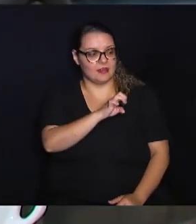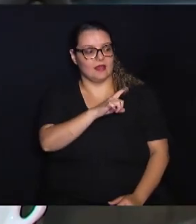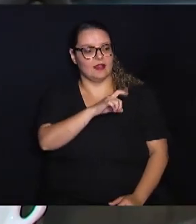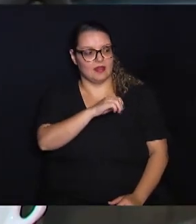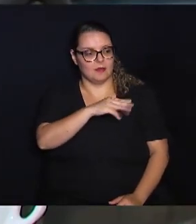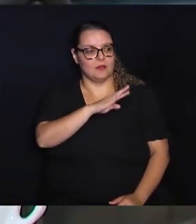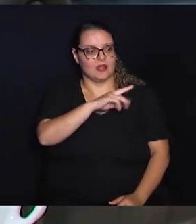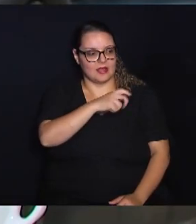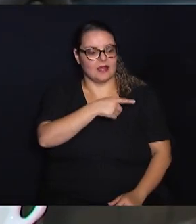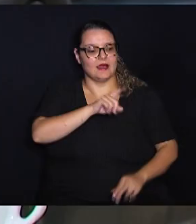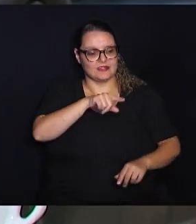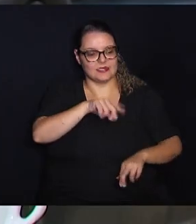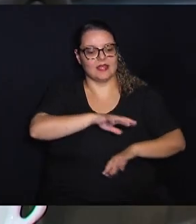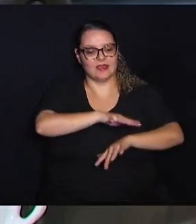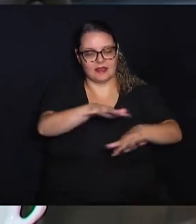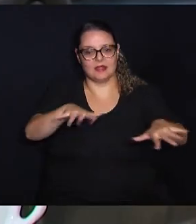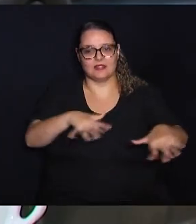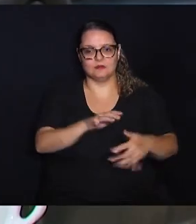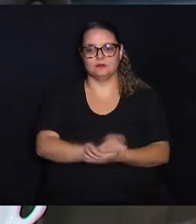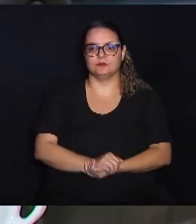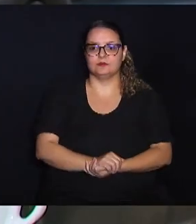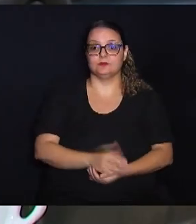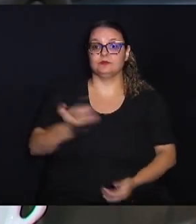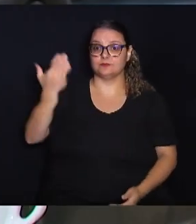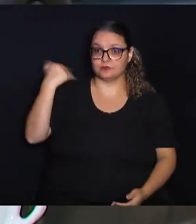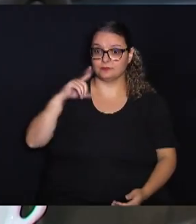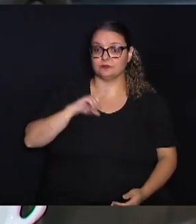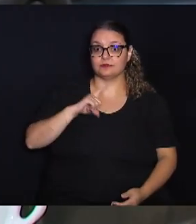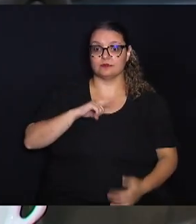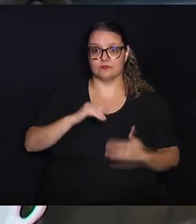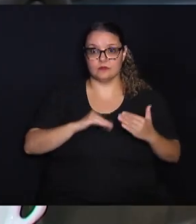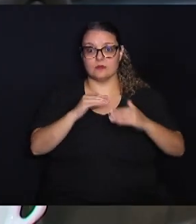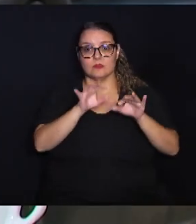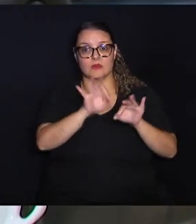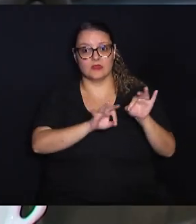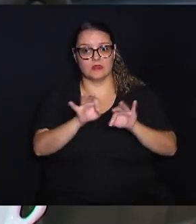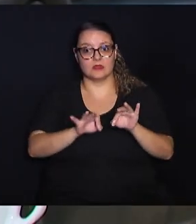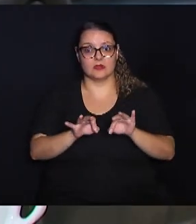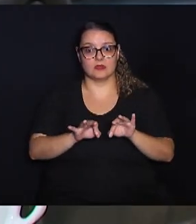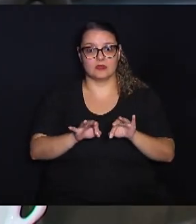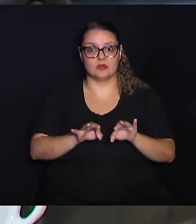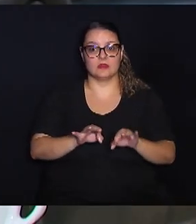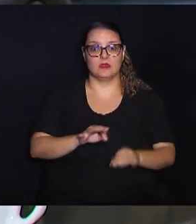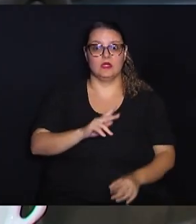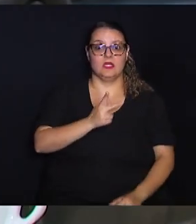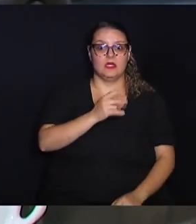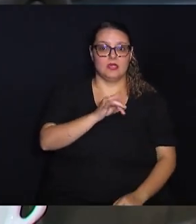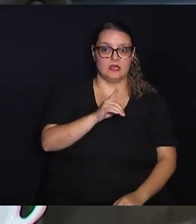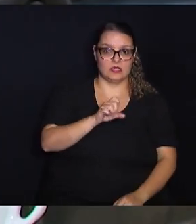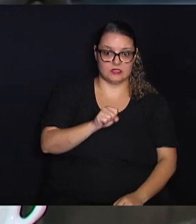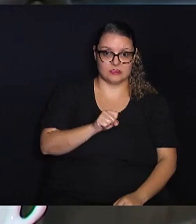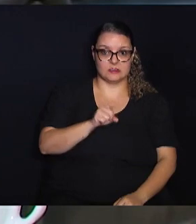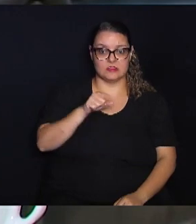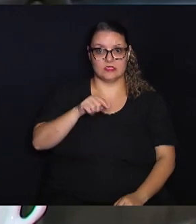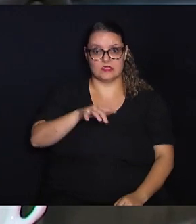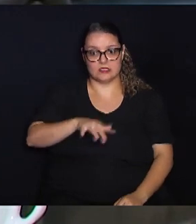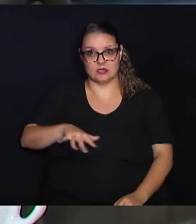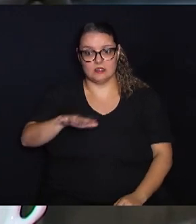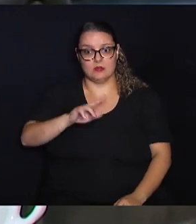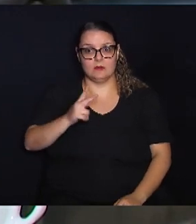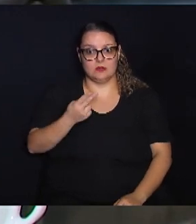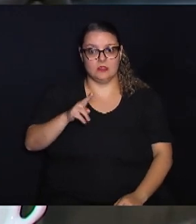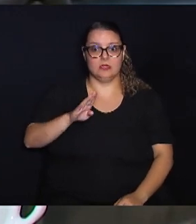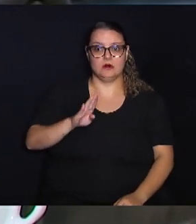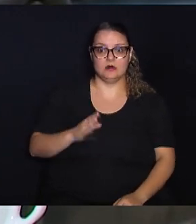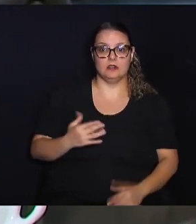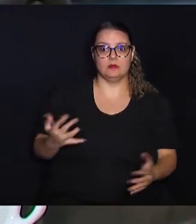Fazenda Argentina, né? Que ela já tinha começado a desenvolver um projeto que ele chama de RIDES, que é um hub de indução e